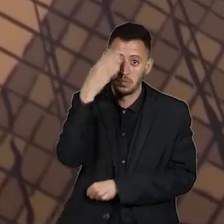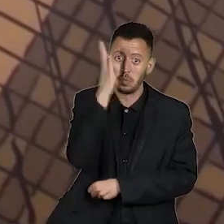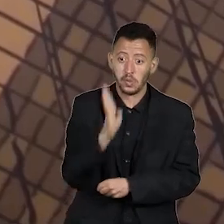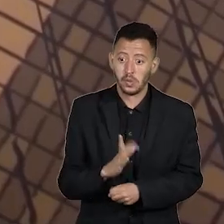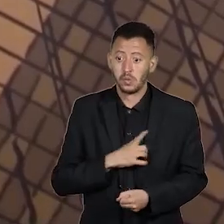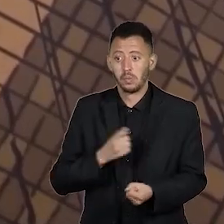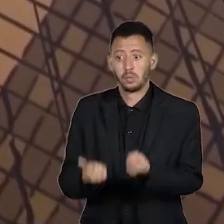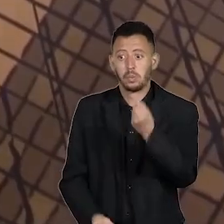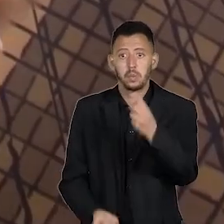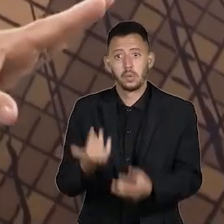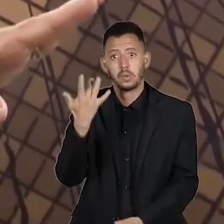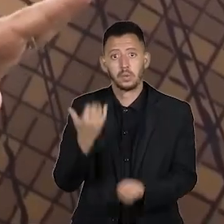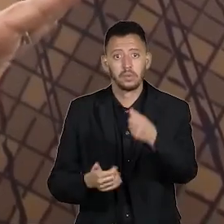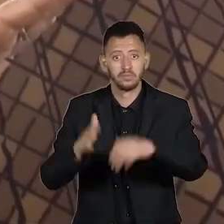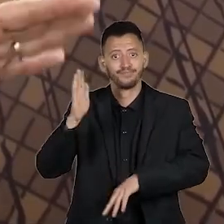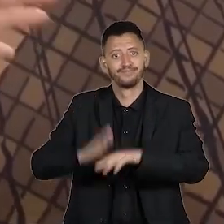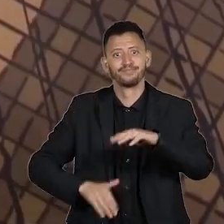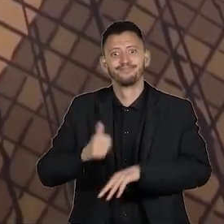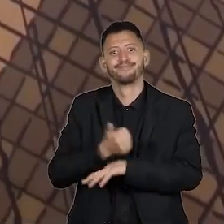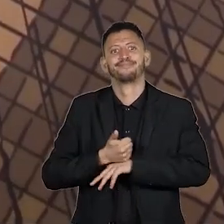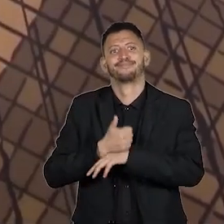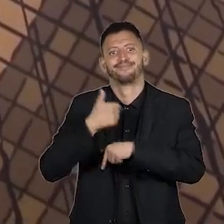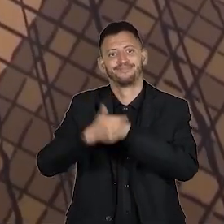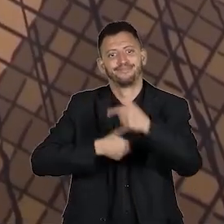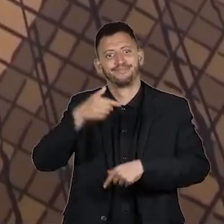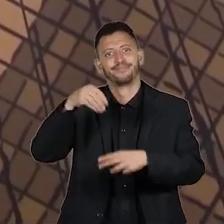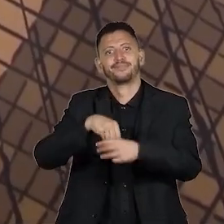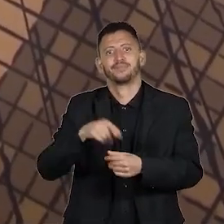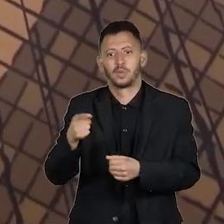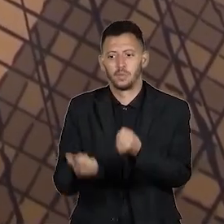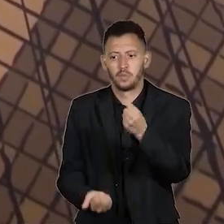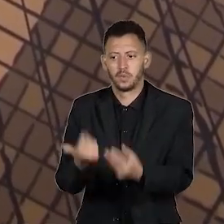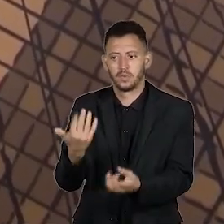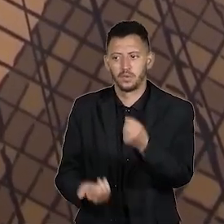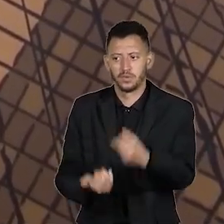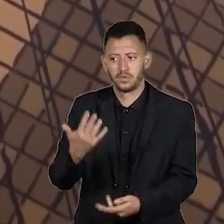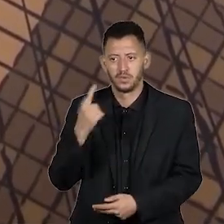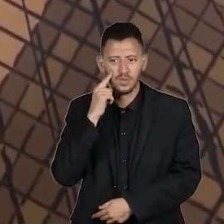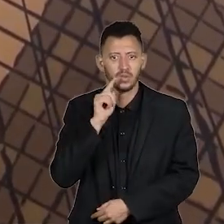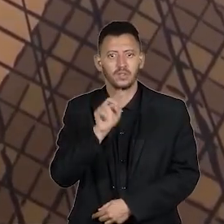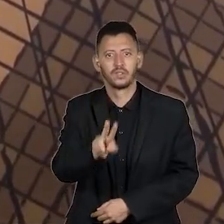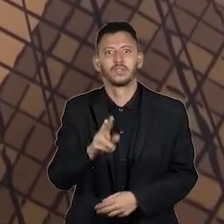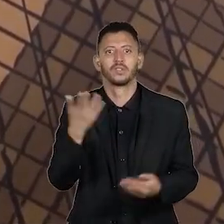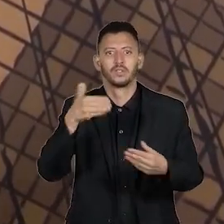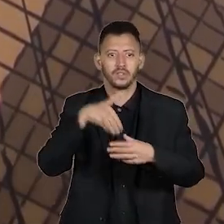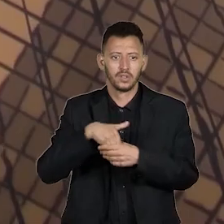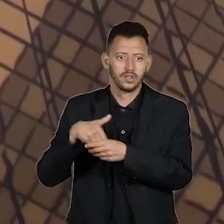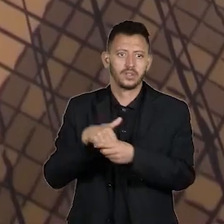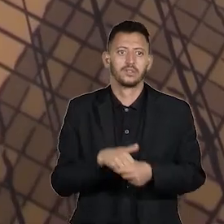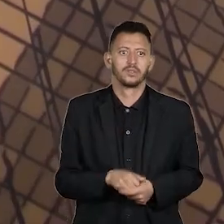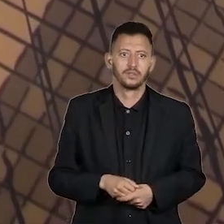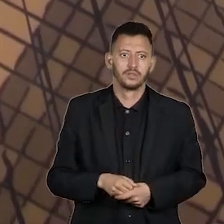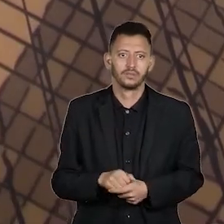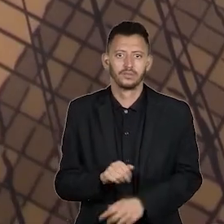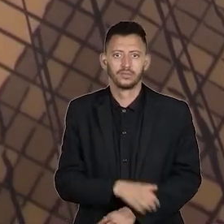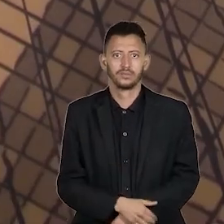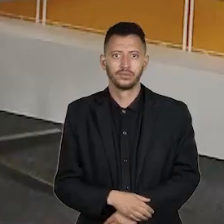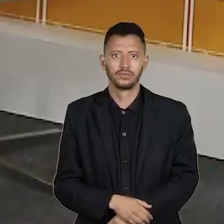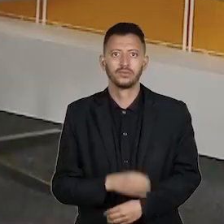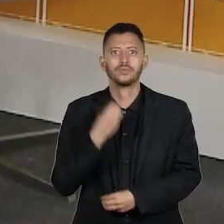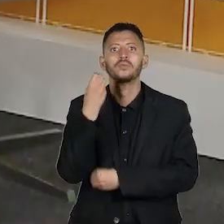ano, o Brasil todo pegando fogo, esses profissionais que atuam ali diretamente no fogo. E aí, doutor Rogério, quero começar aqui com o